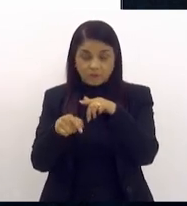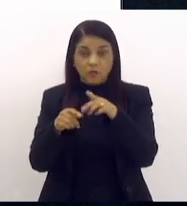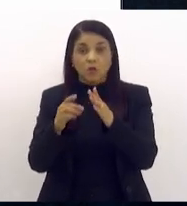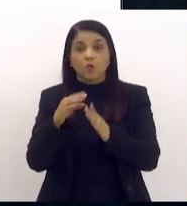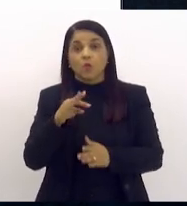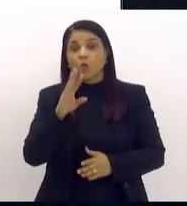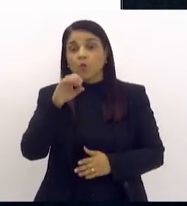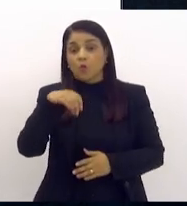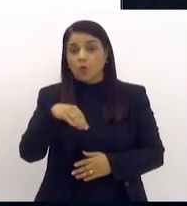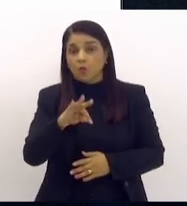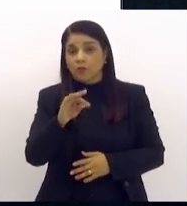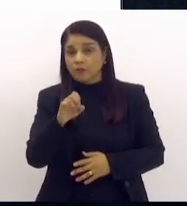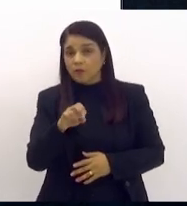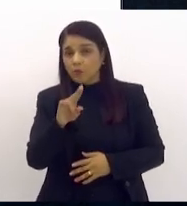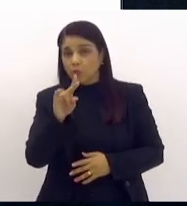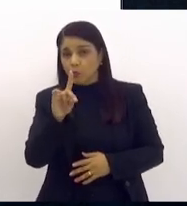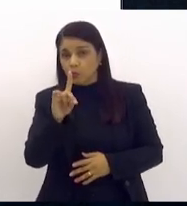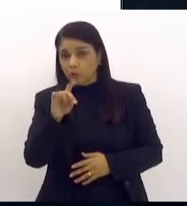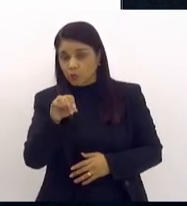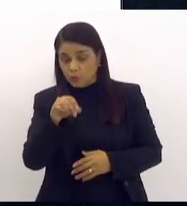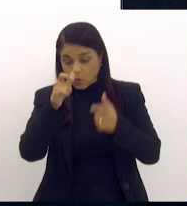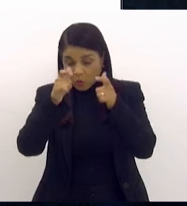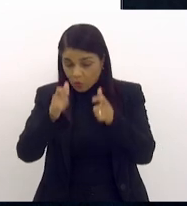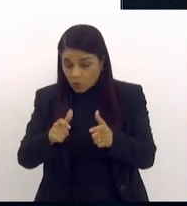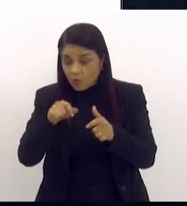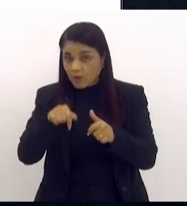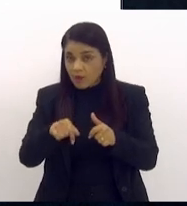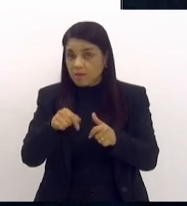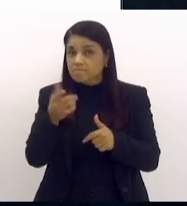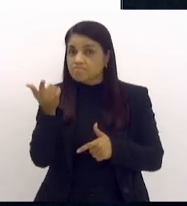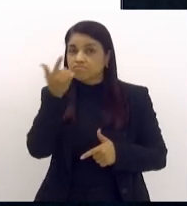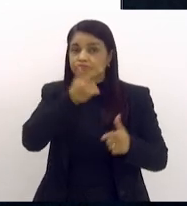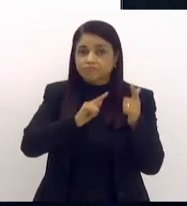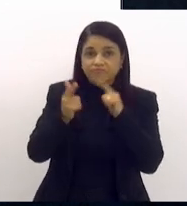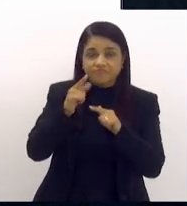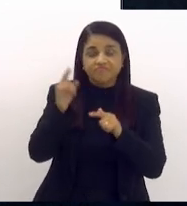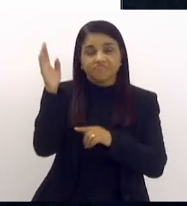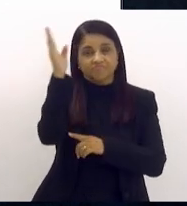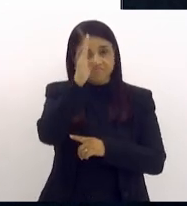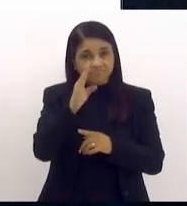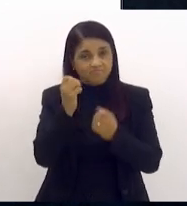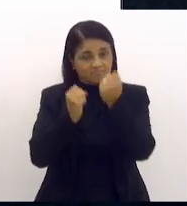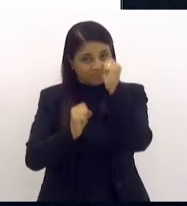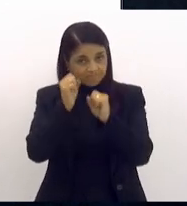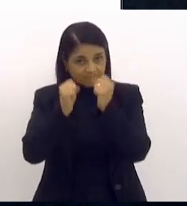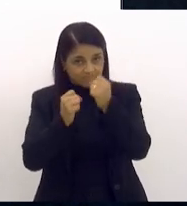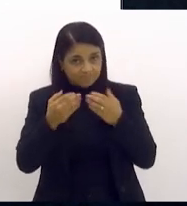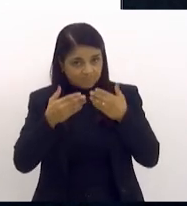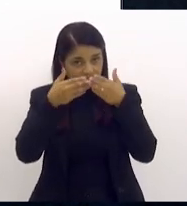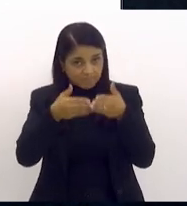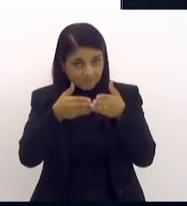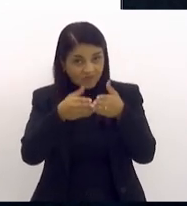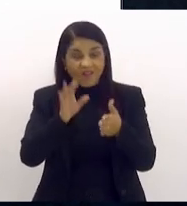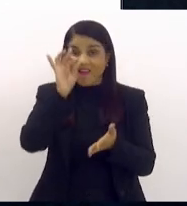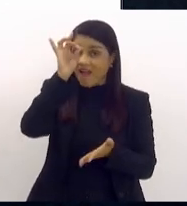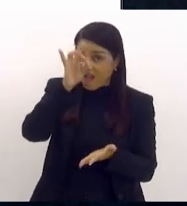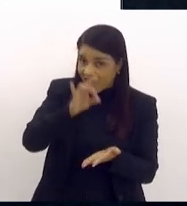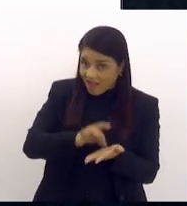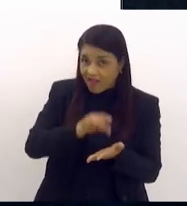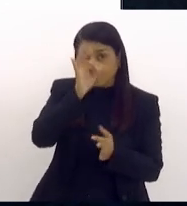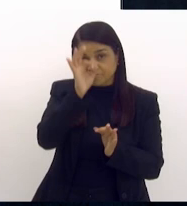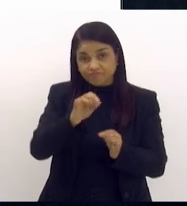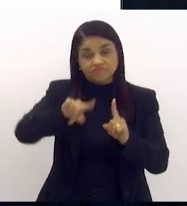não é só que é vantajoso pro Brasil pra indústria naval pra reindustrialização ele pode ser e é